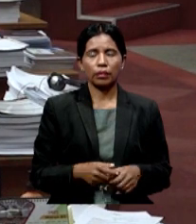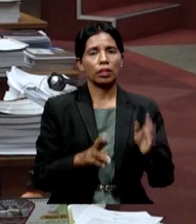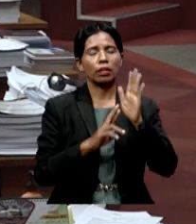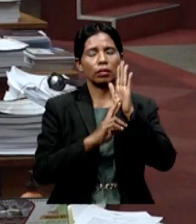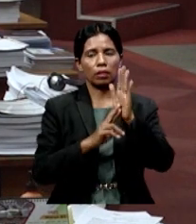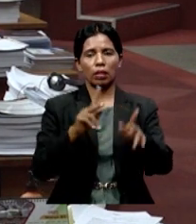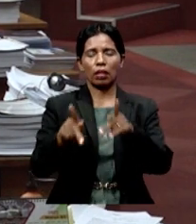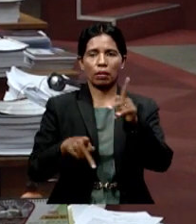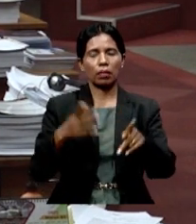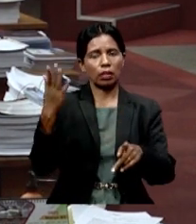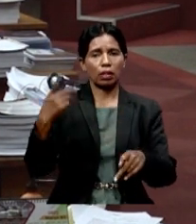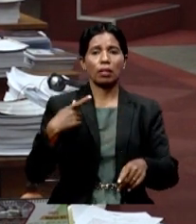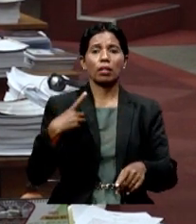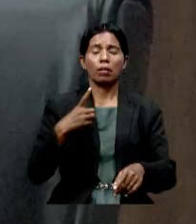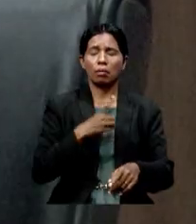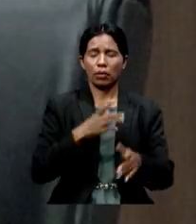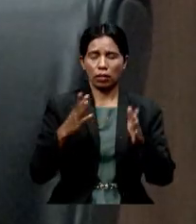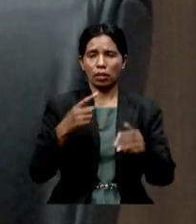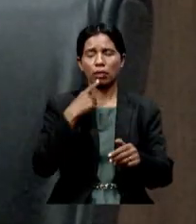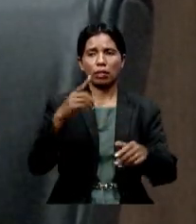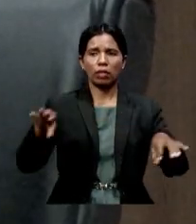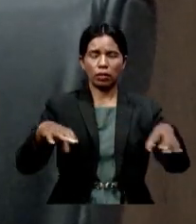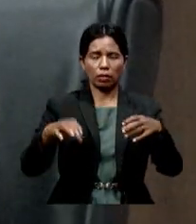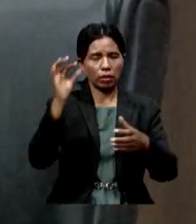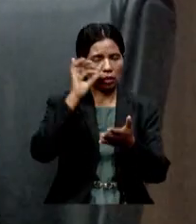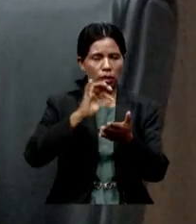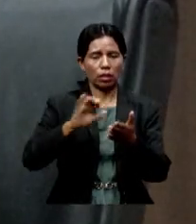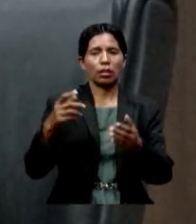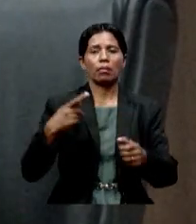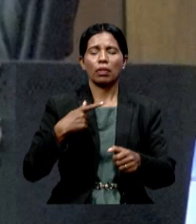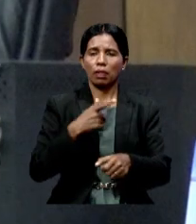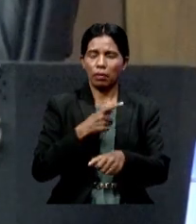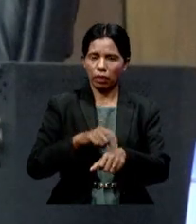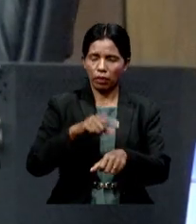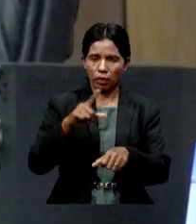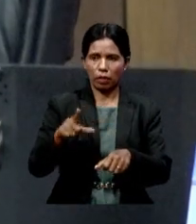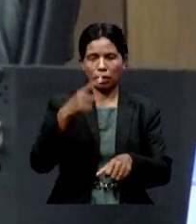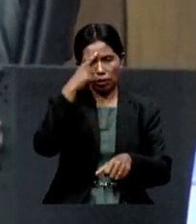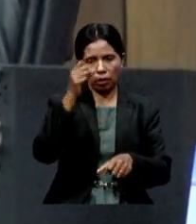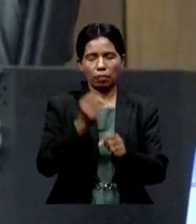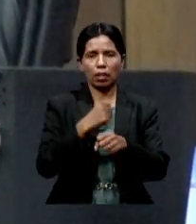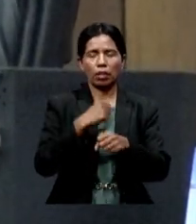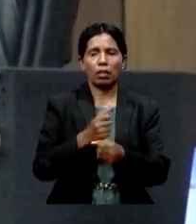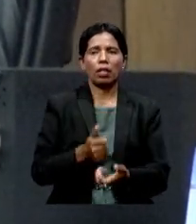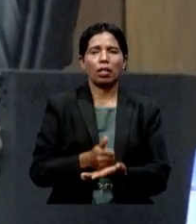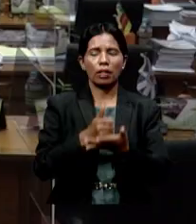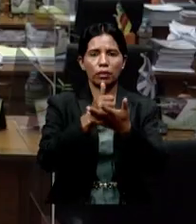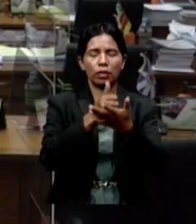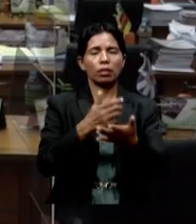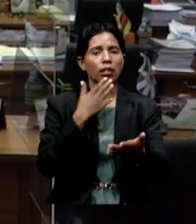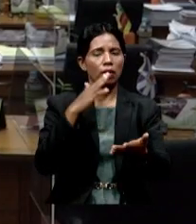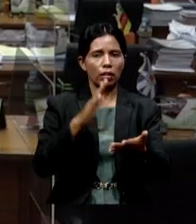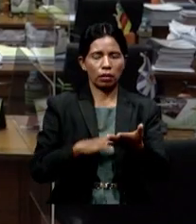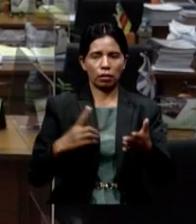Representante povo e a Parlamento Nacional lamenta o serviço secretariado do Parlamento Nacional tambahalo atendimento nebela digno